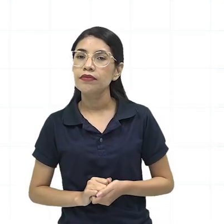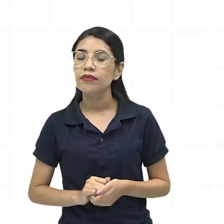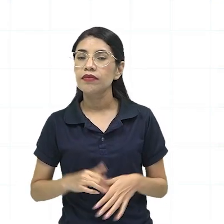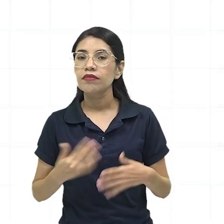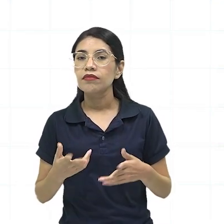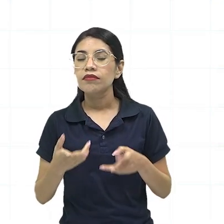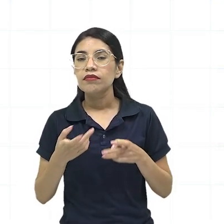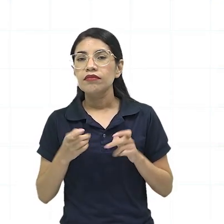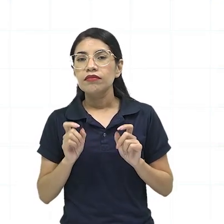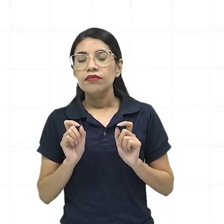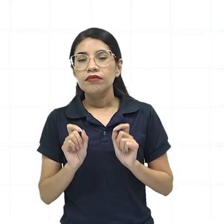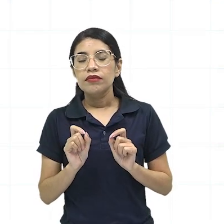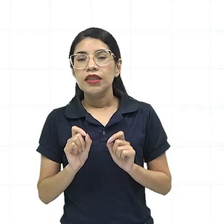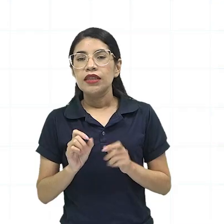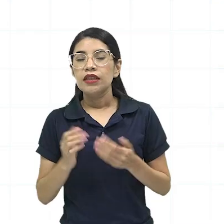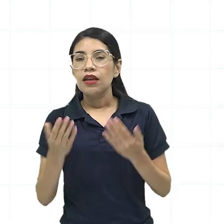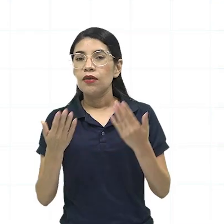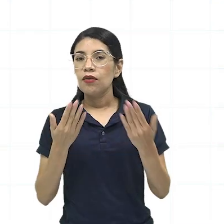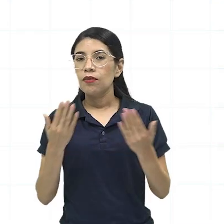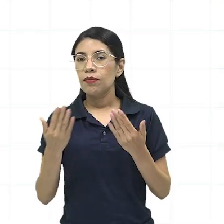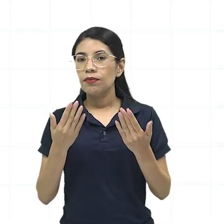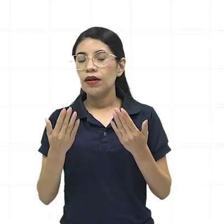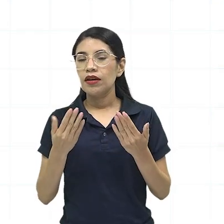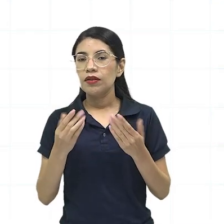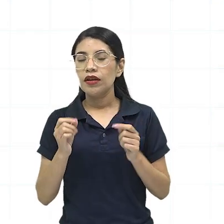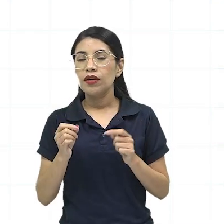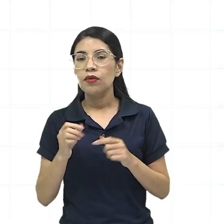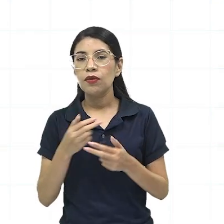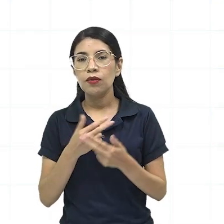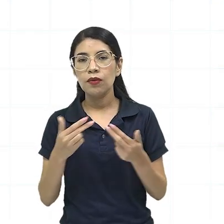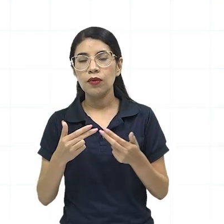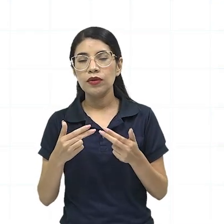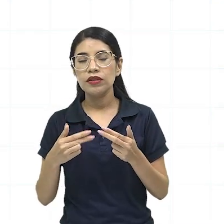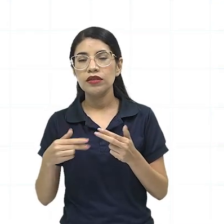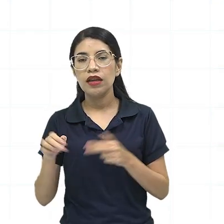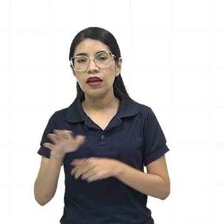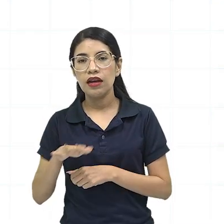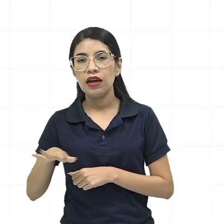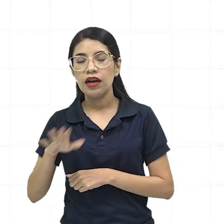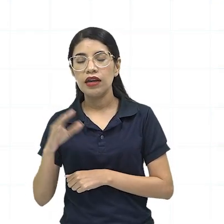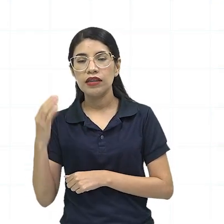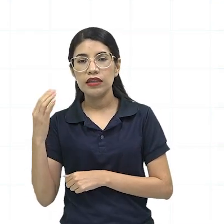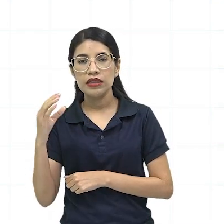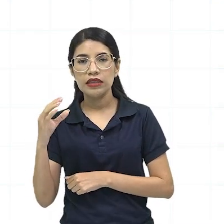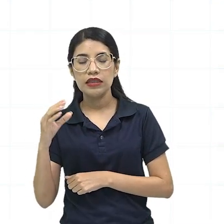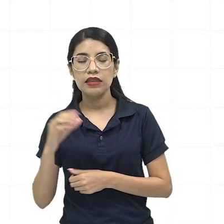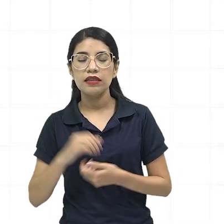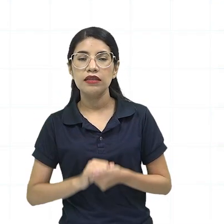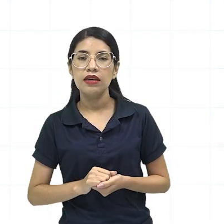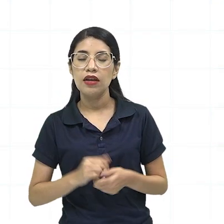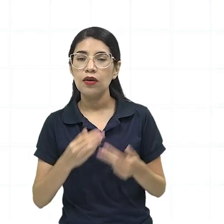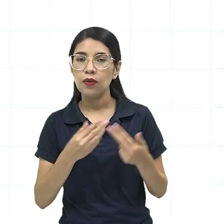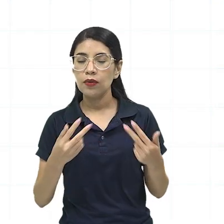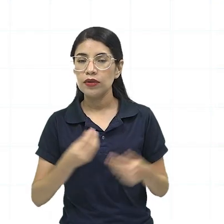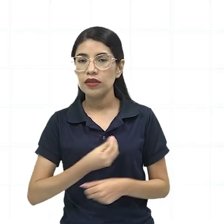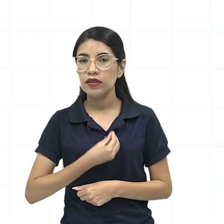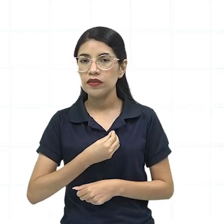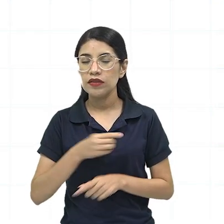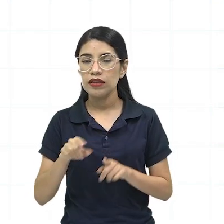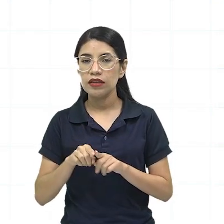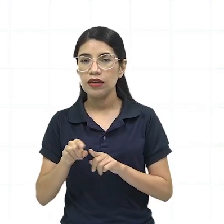já compara com elementos da própria ciência, né? Organismos vivos e sociedade